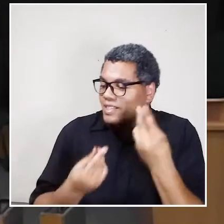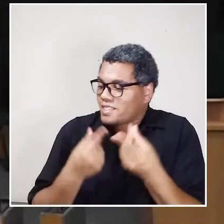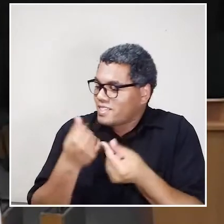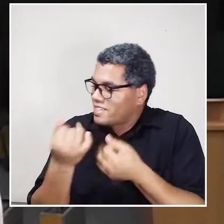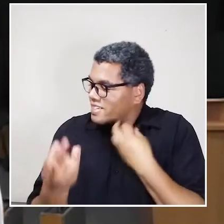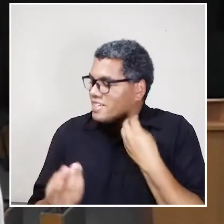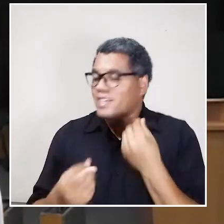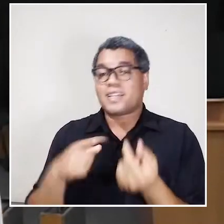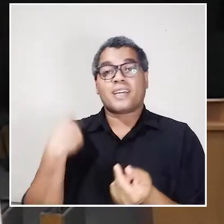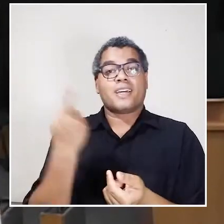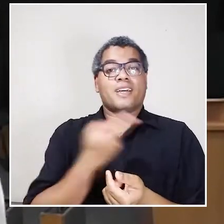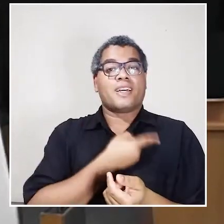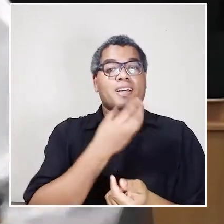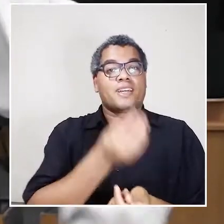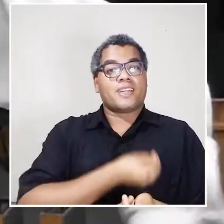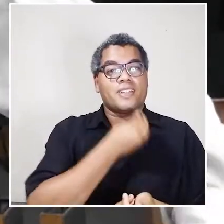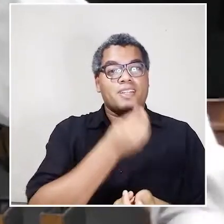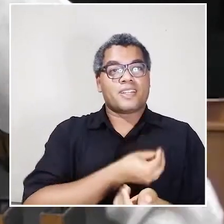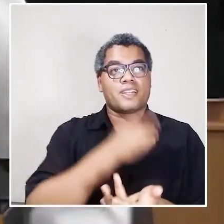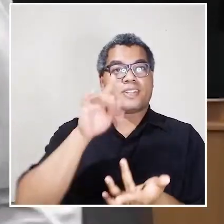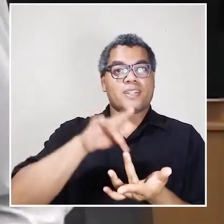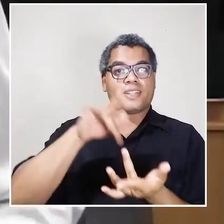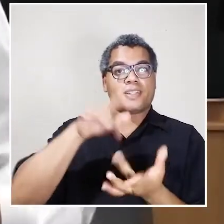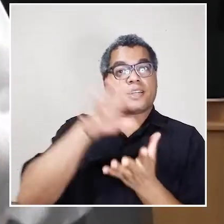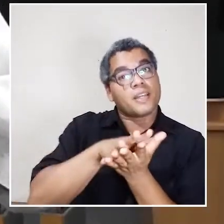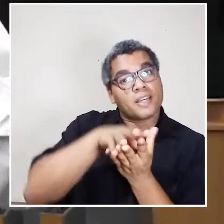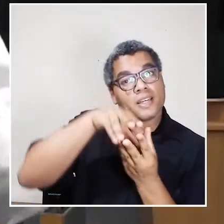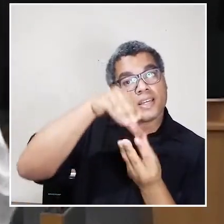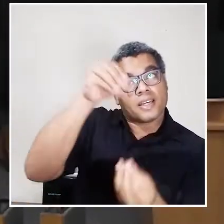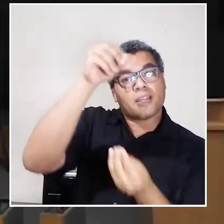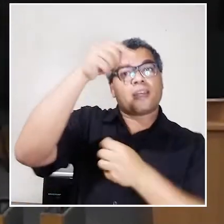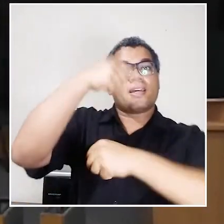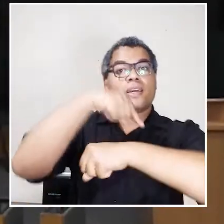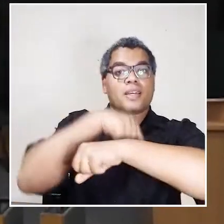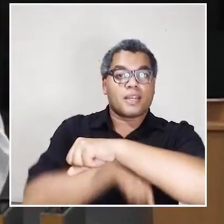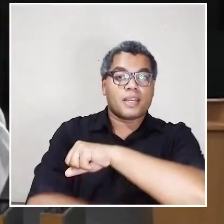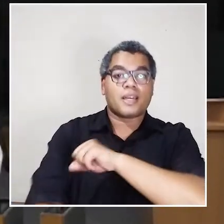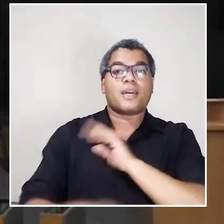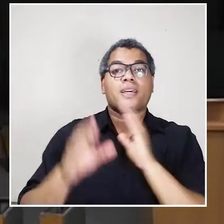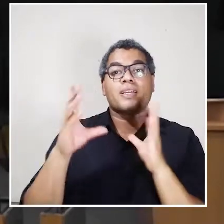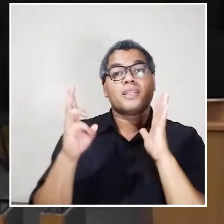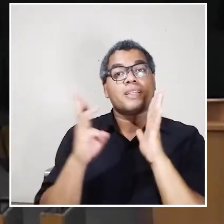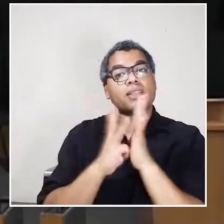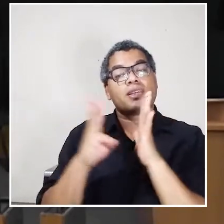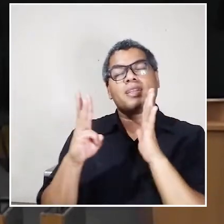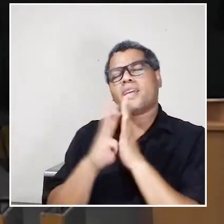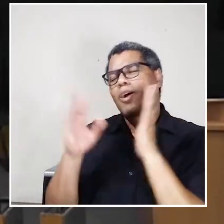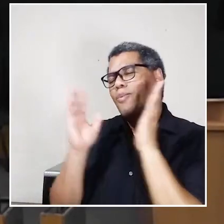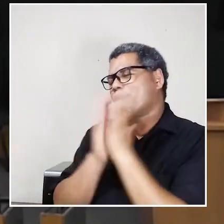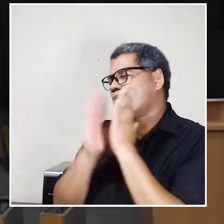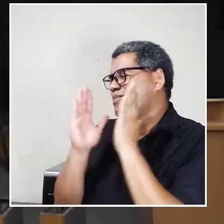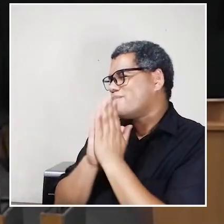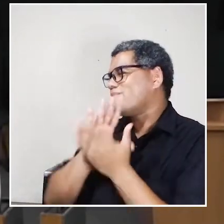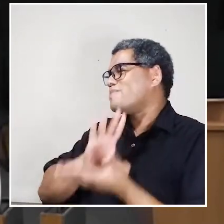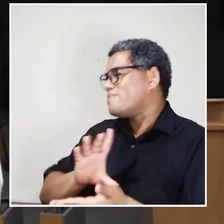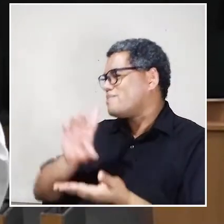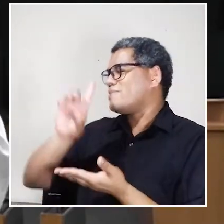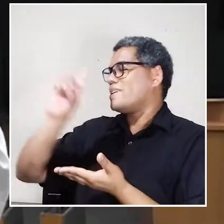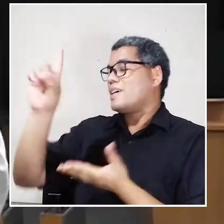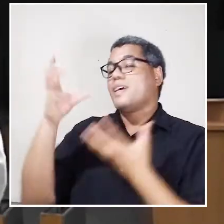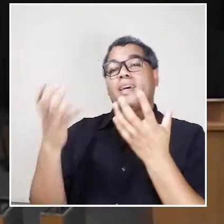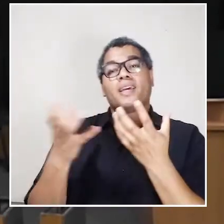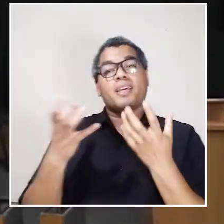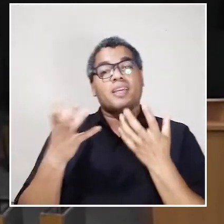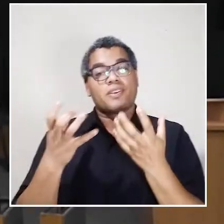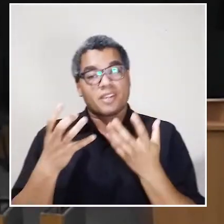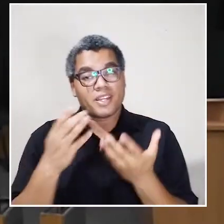nossa vida espiritual. É das entranhas da alma que Daniel clama ao Senhor. E eu gostaria